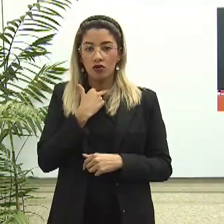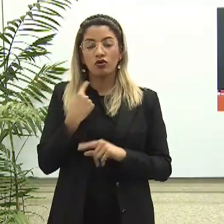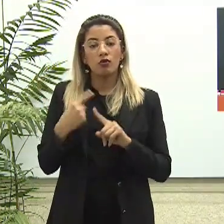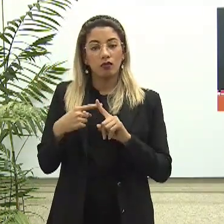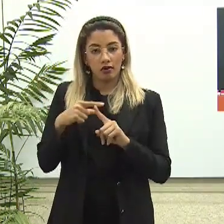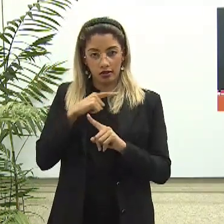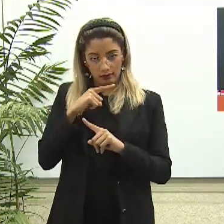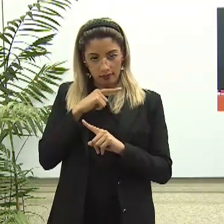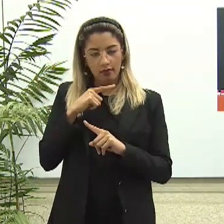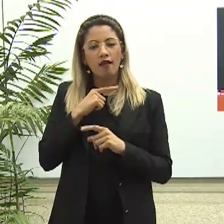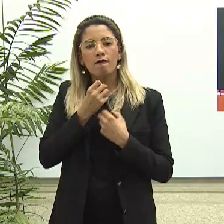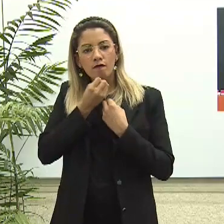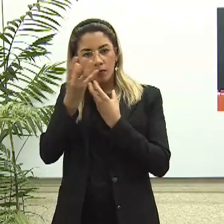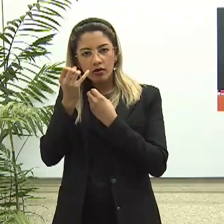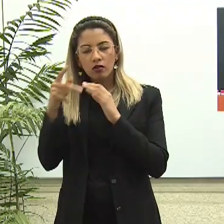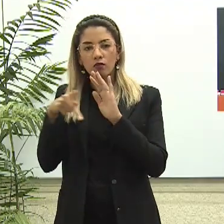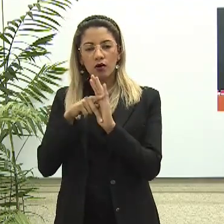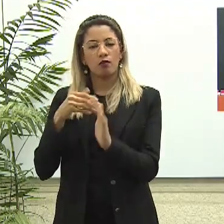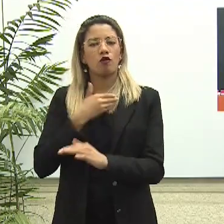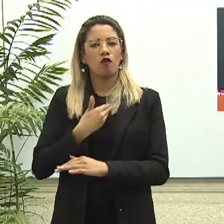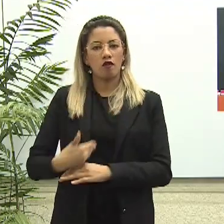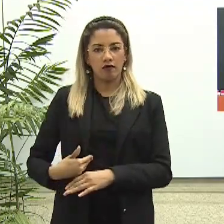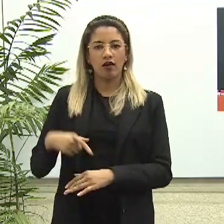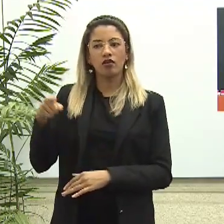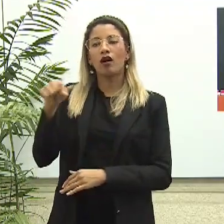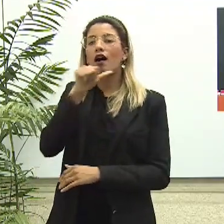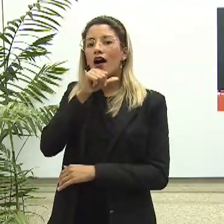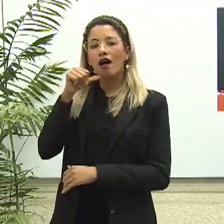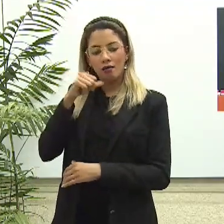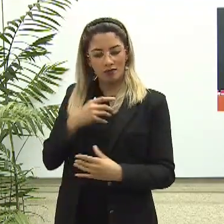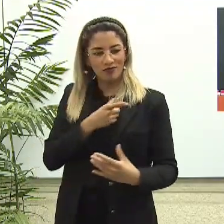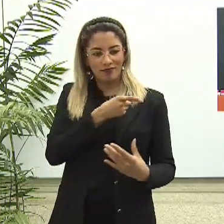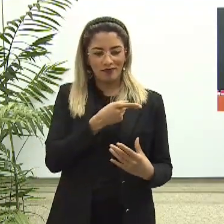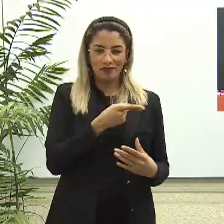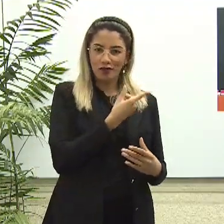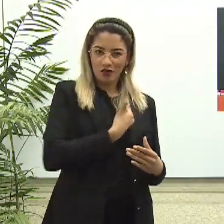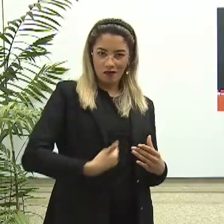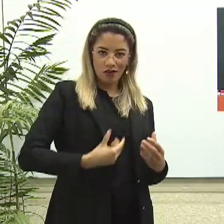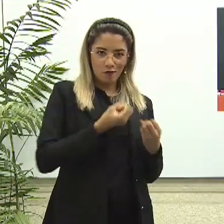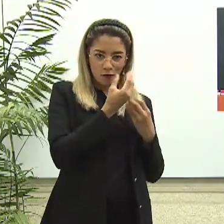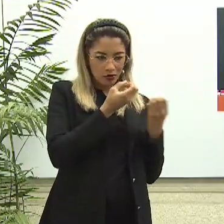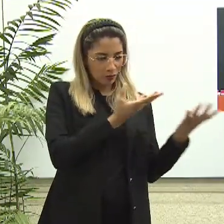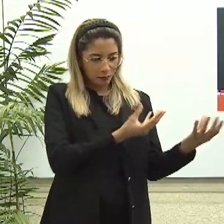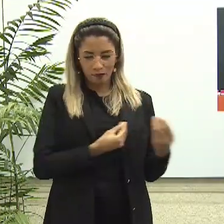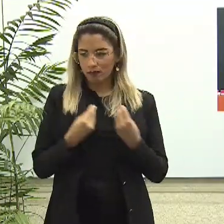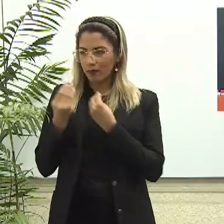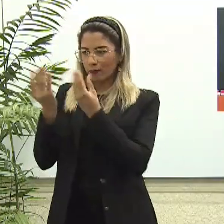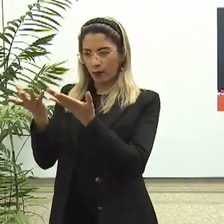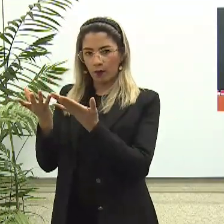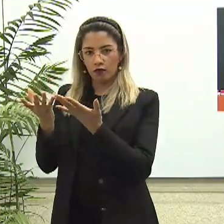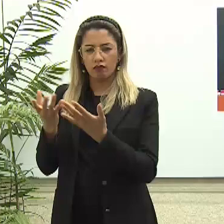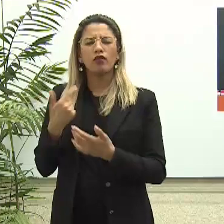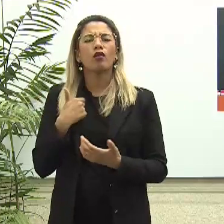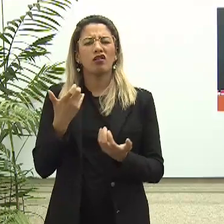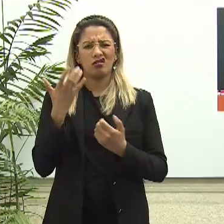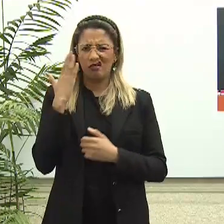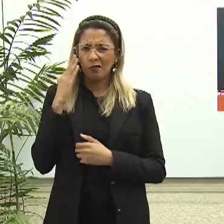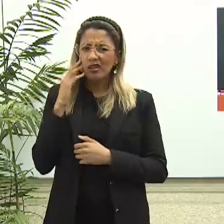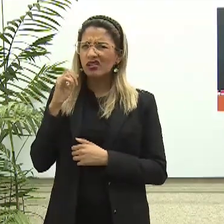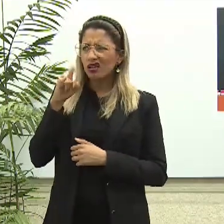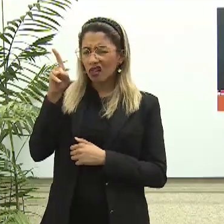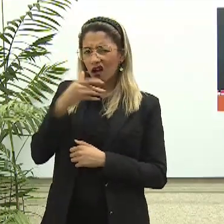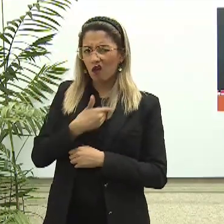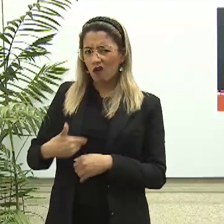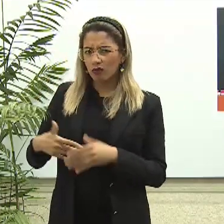Públicos federais pra Amazon eu queria entender se o governo americano deixaria hospedar dados